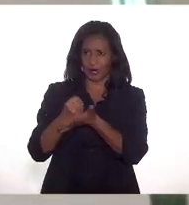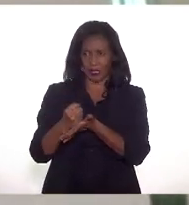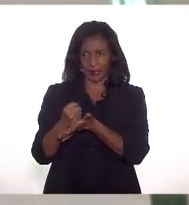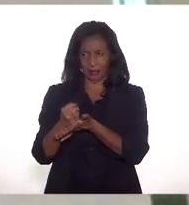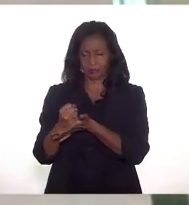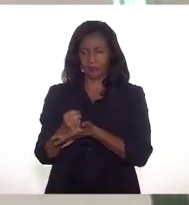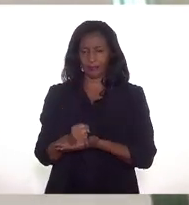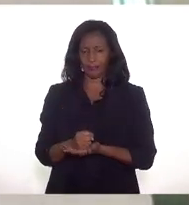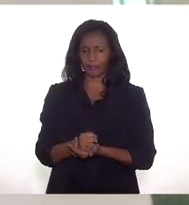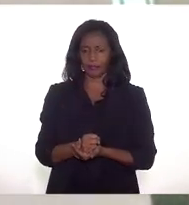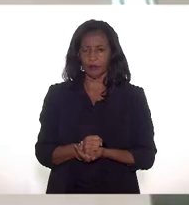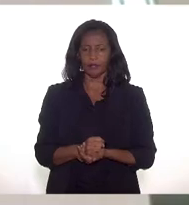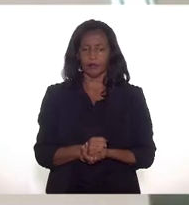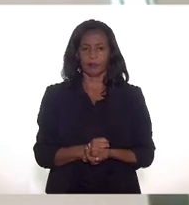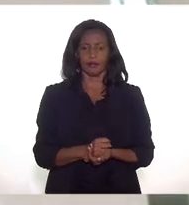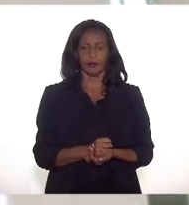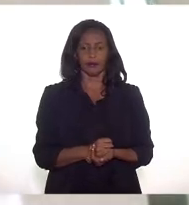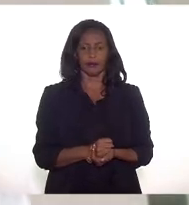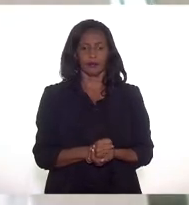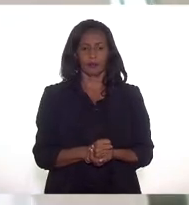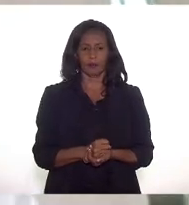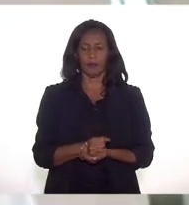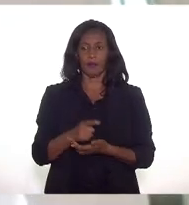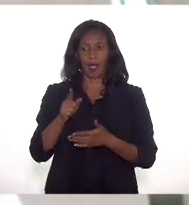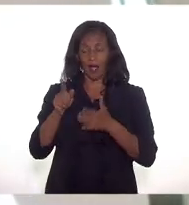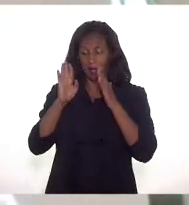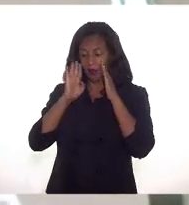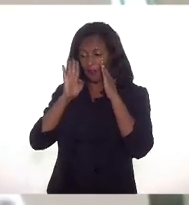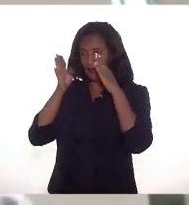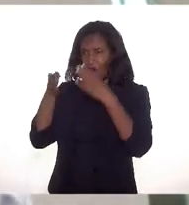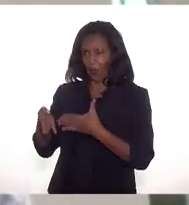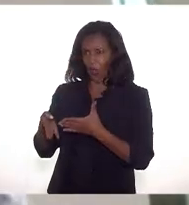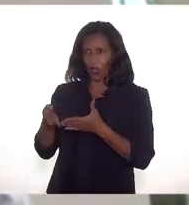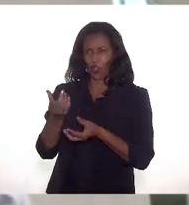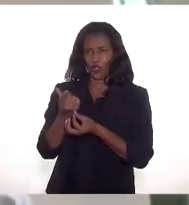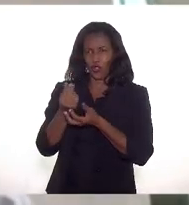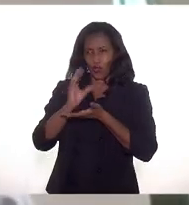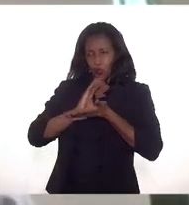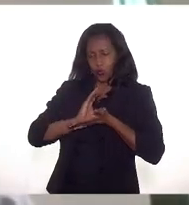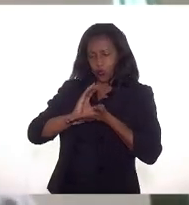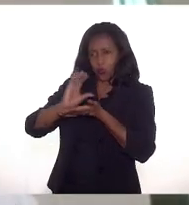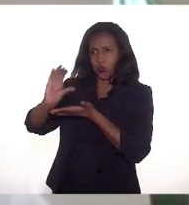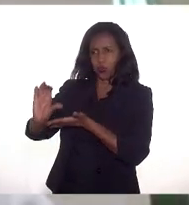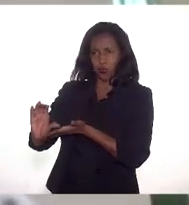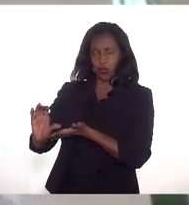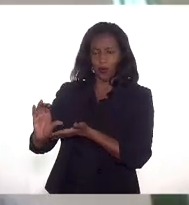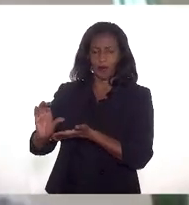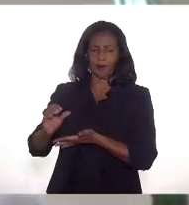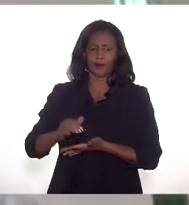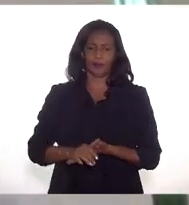Tá? Então, assim, ela excepcionaliza a aplicação, por óbvio, da CAPAG.